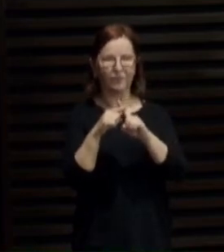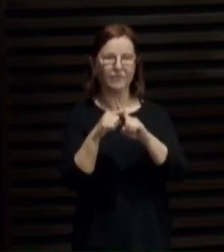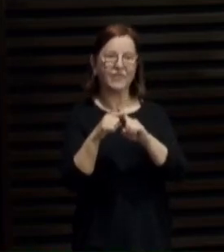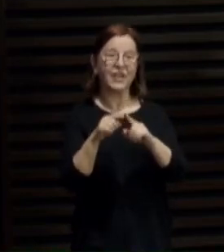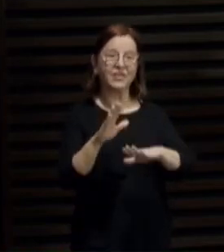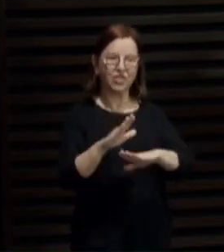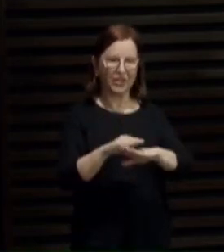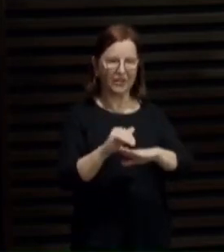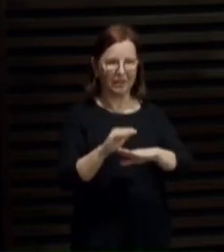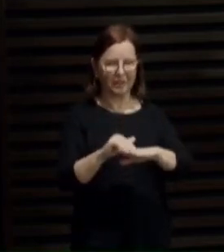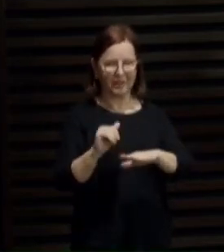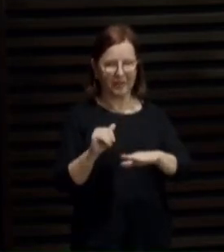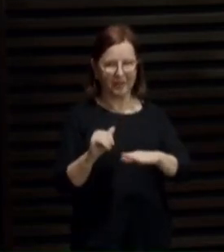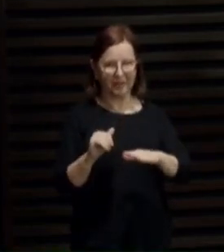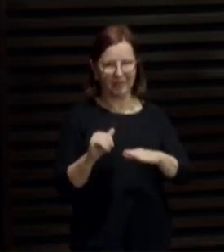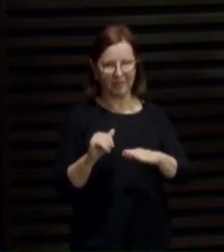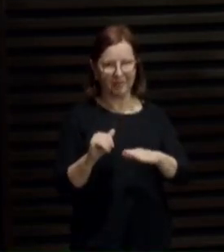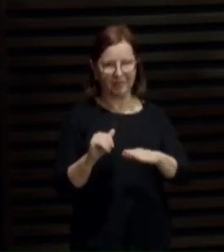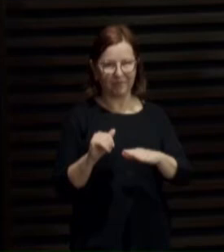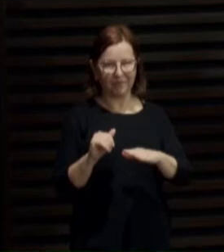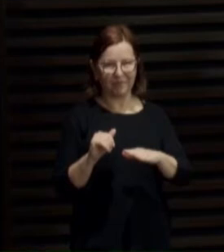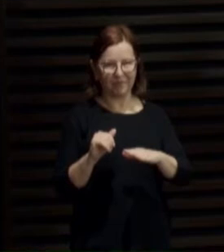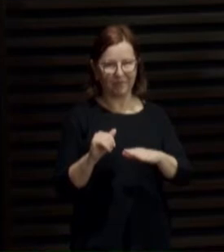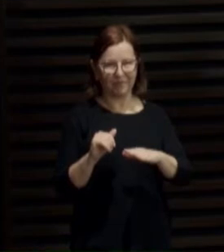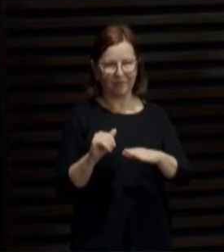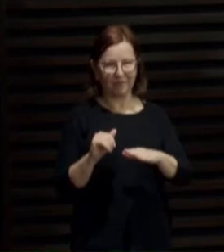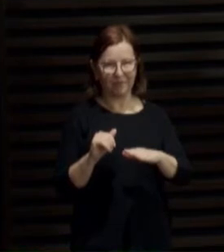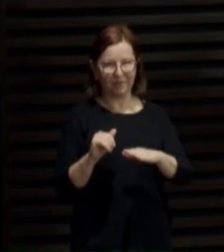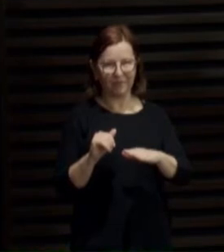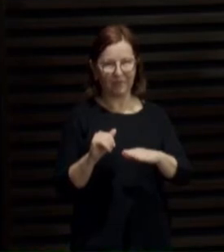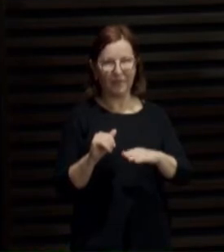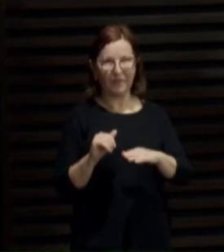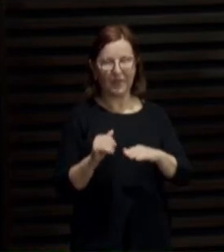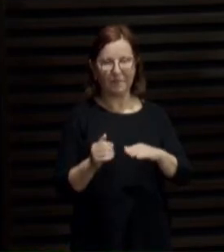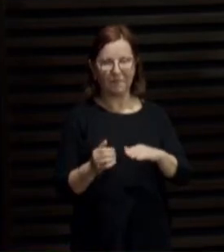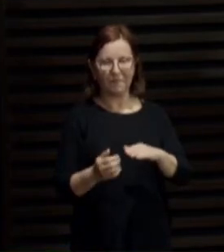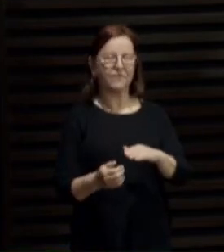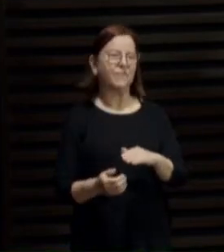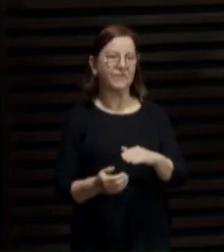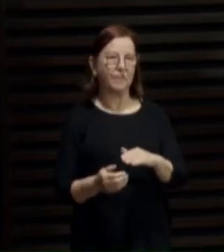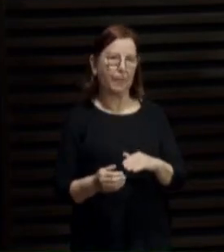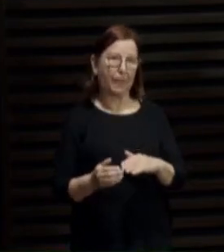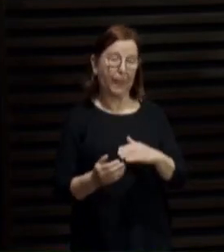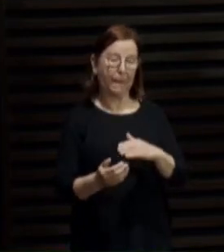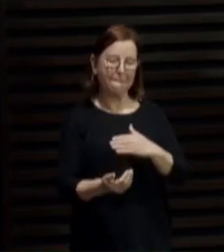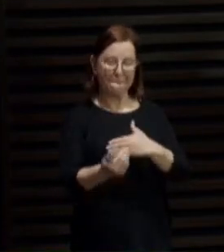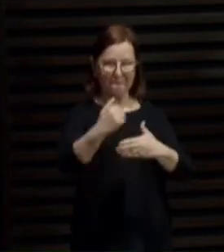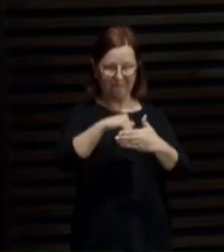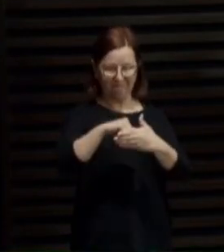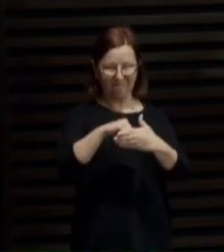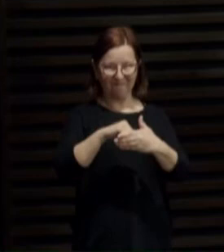chamado de fora para dentro, para formar um povo,